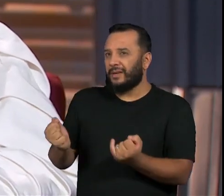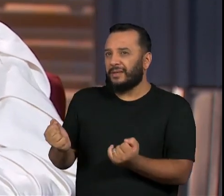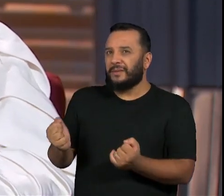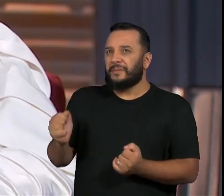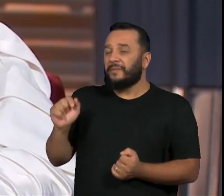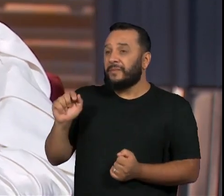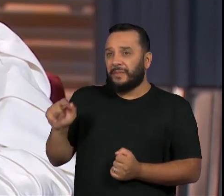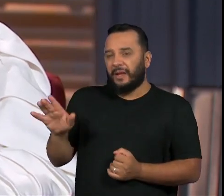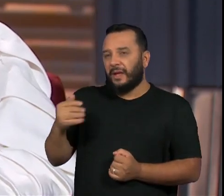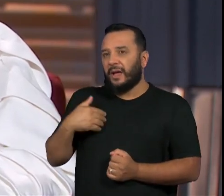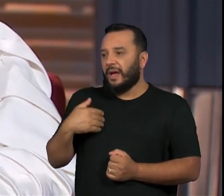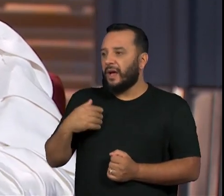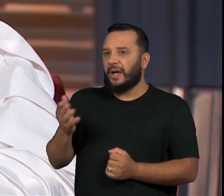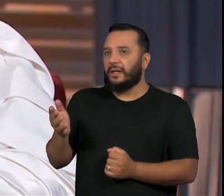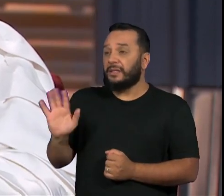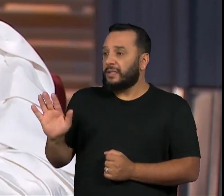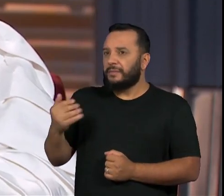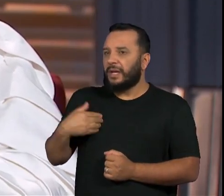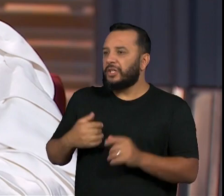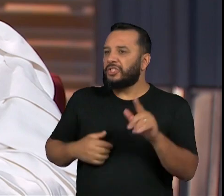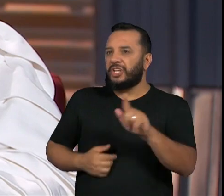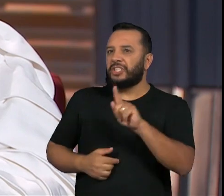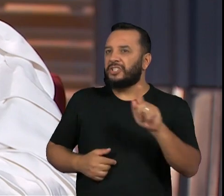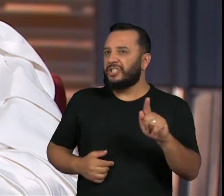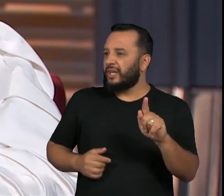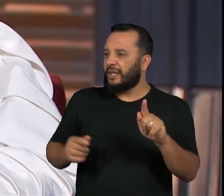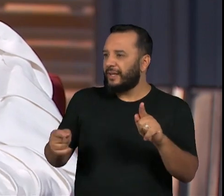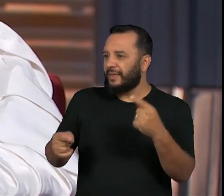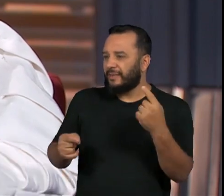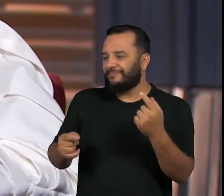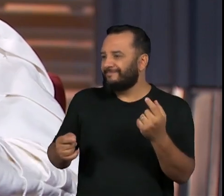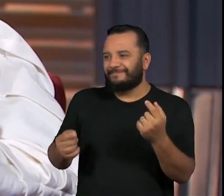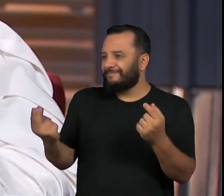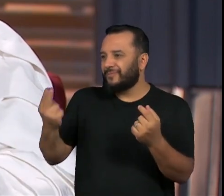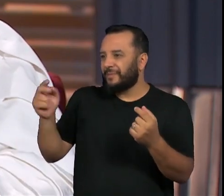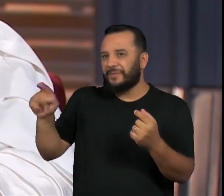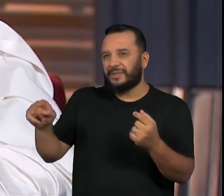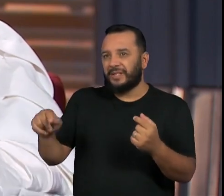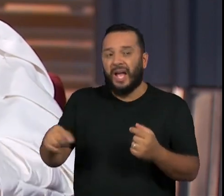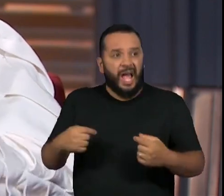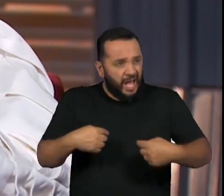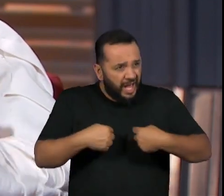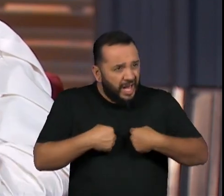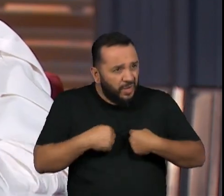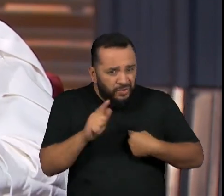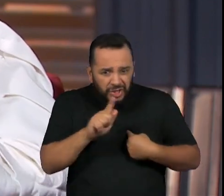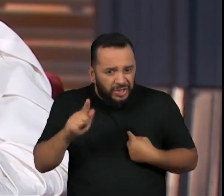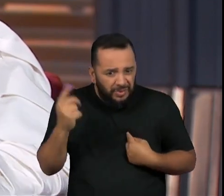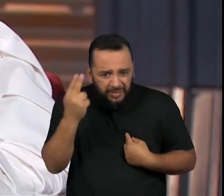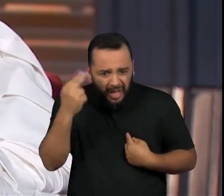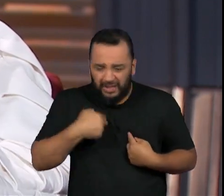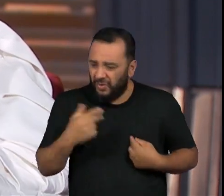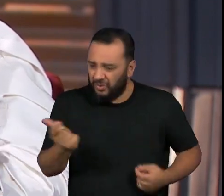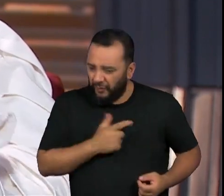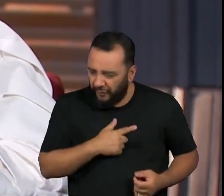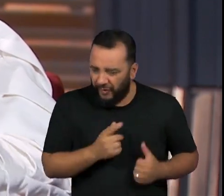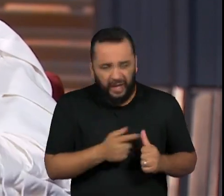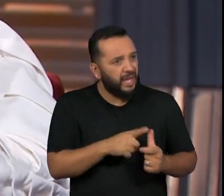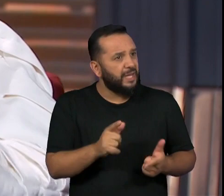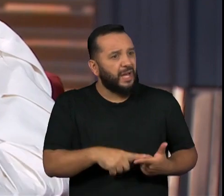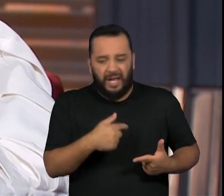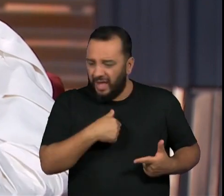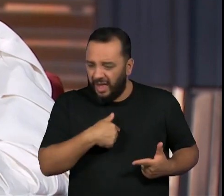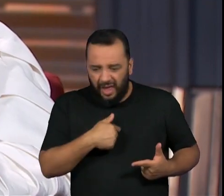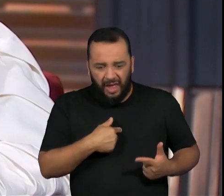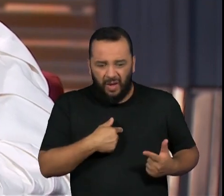então o problema é meu. Eu sou feia, né? Enfim, eu não deveria existir várias questões que a gente sabe que esse